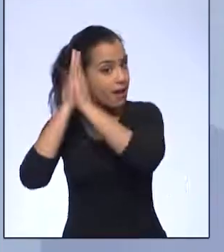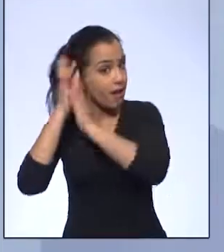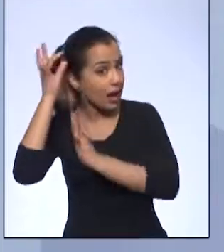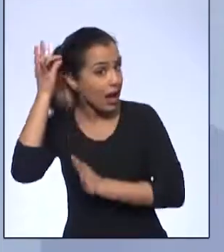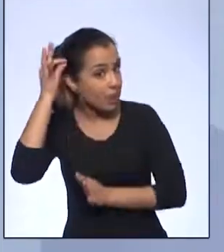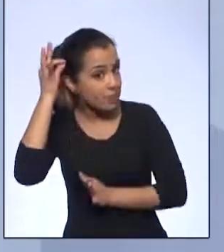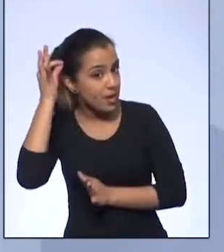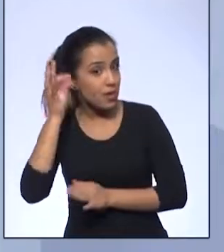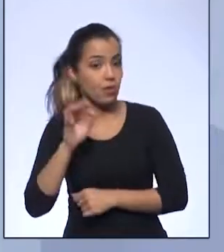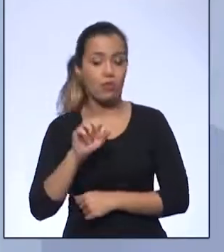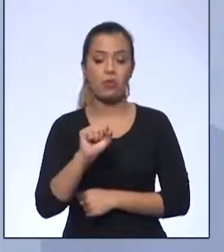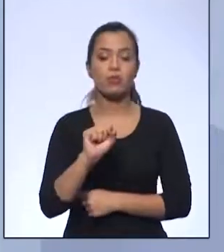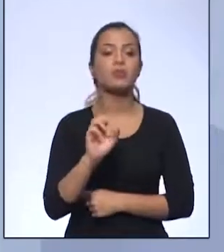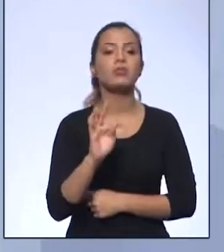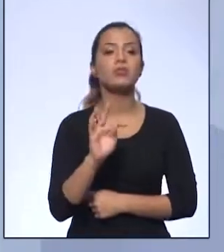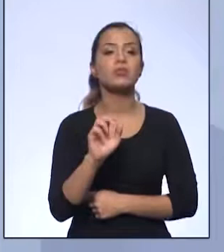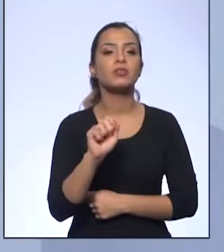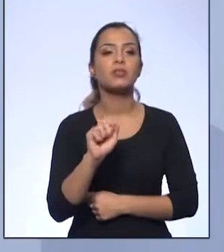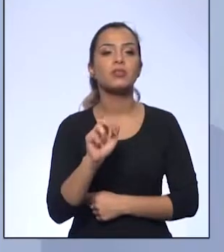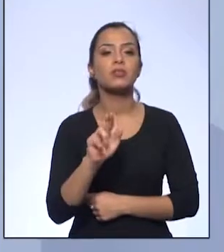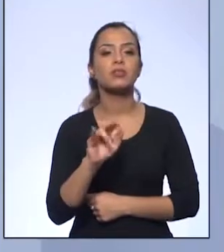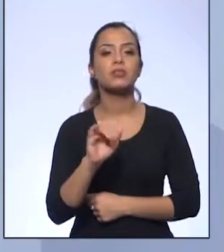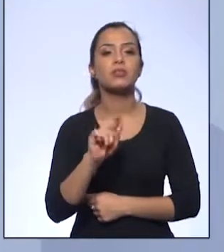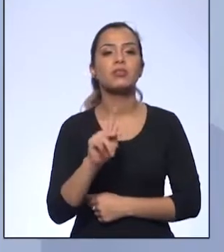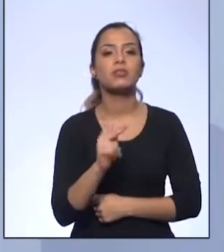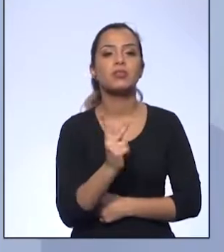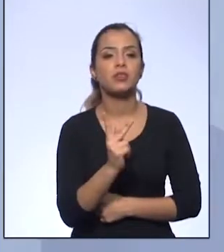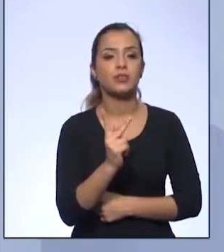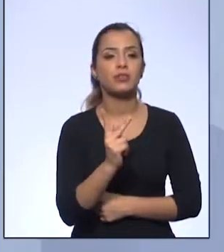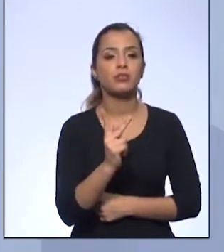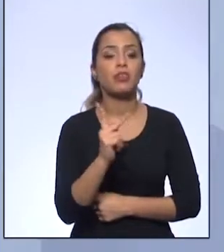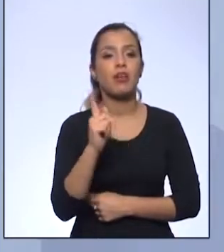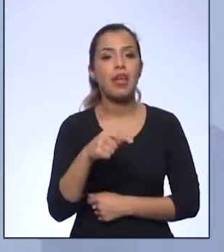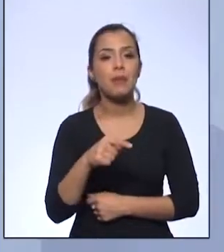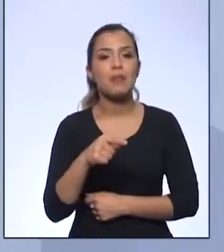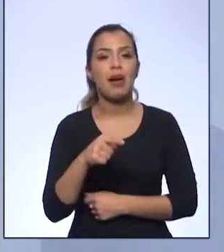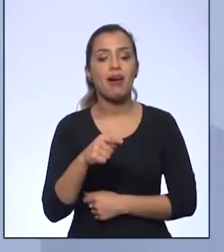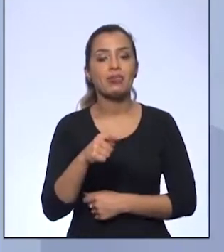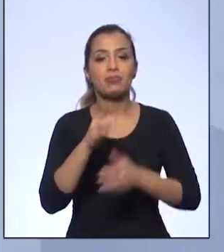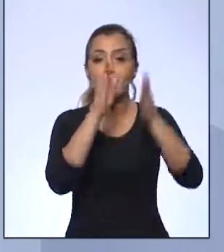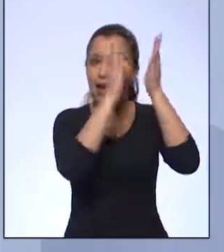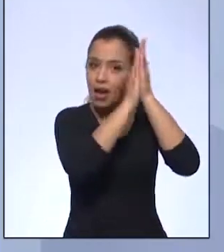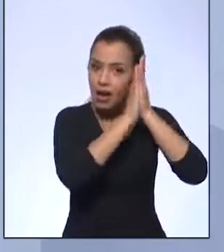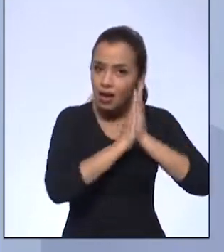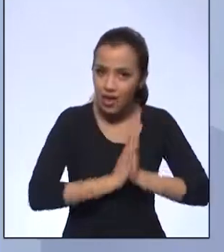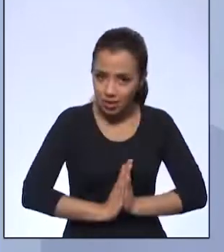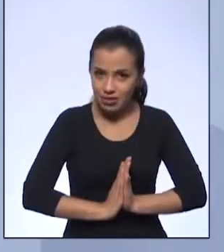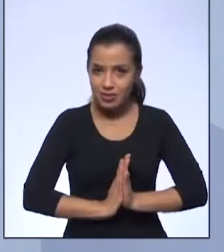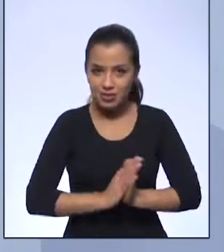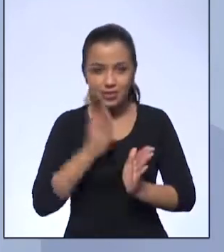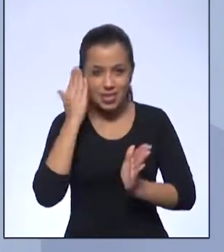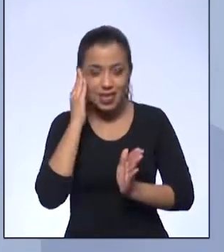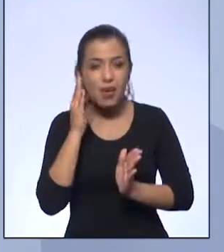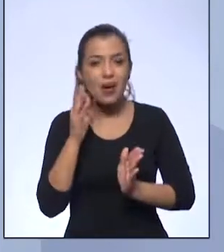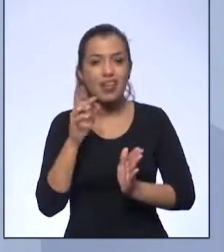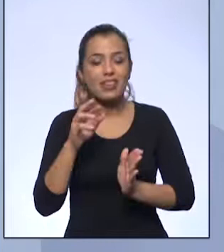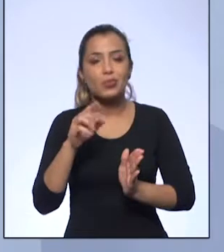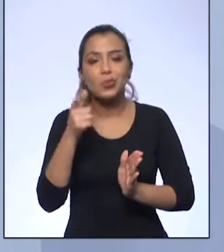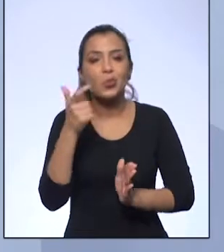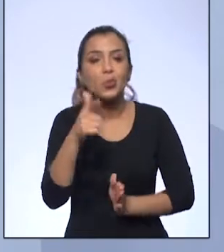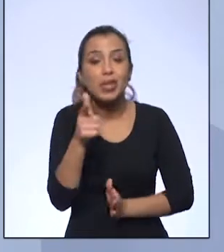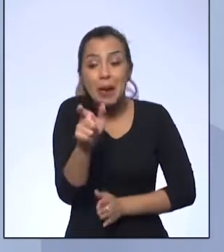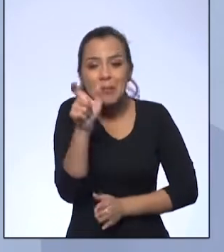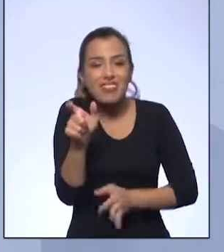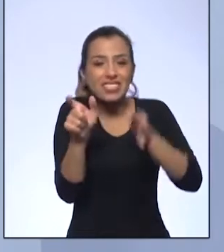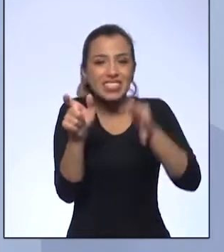straighten. Então, chapinha, hair straightener. É o aparelho que deixa o cabelo reto. Eles não têm a palavra para